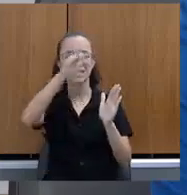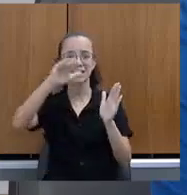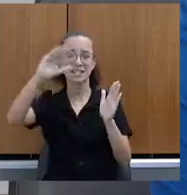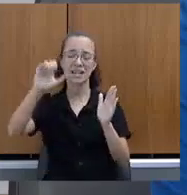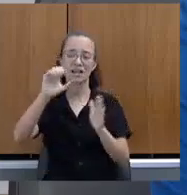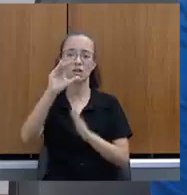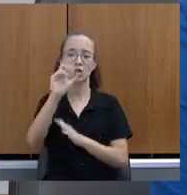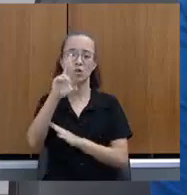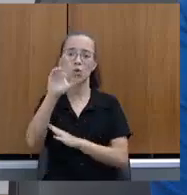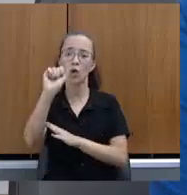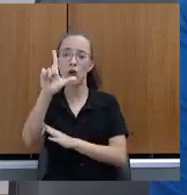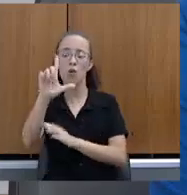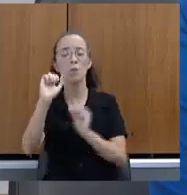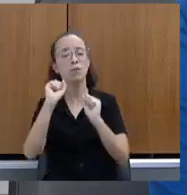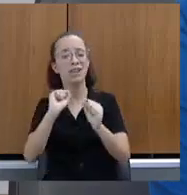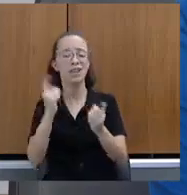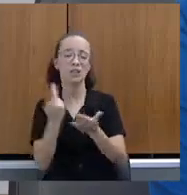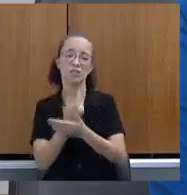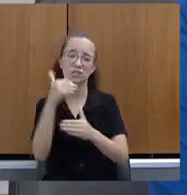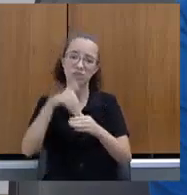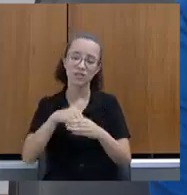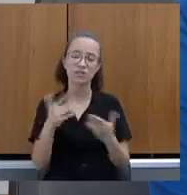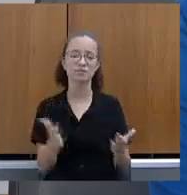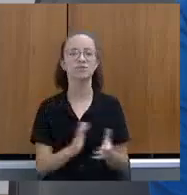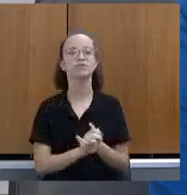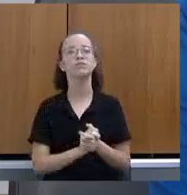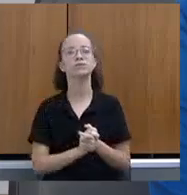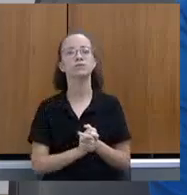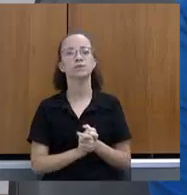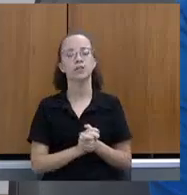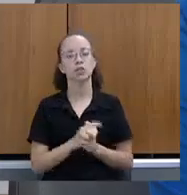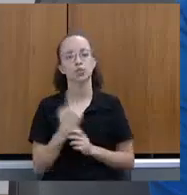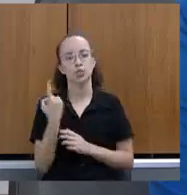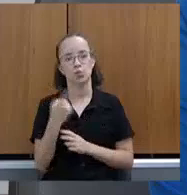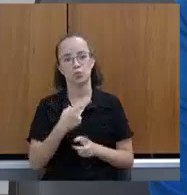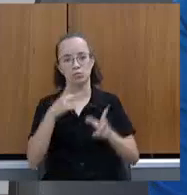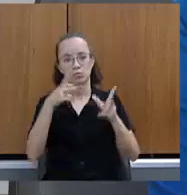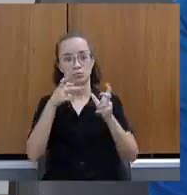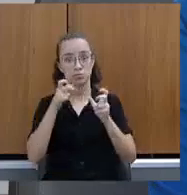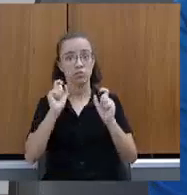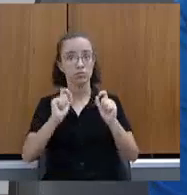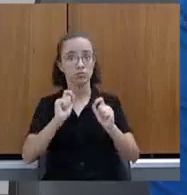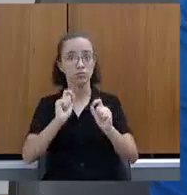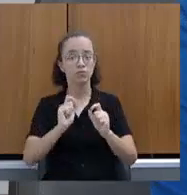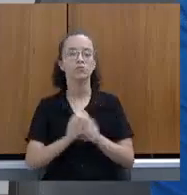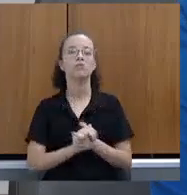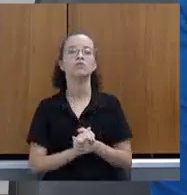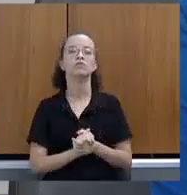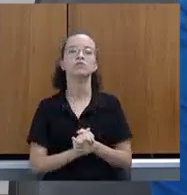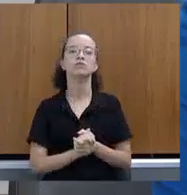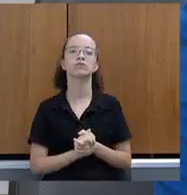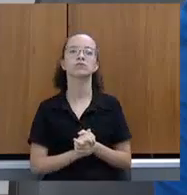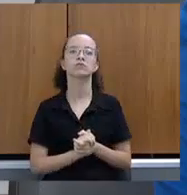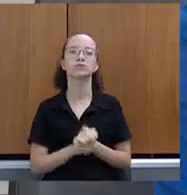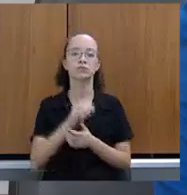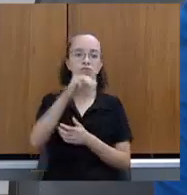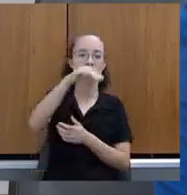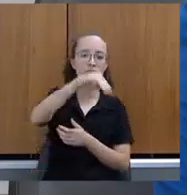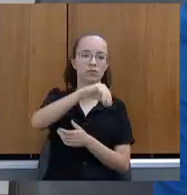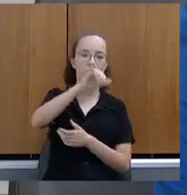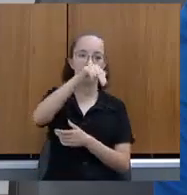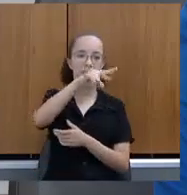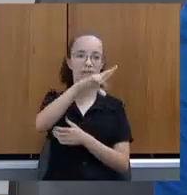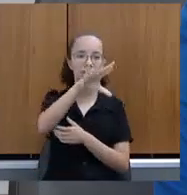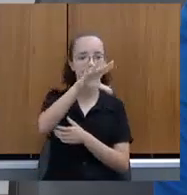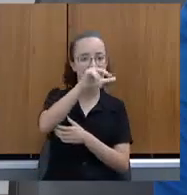votada E aí o que nós percebemos é que entre minerar e proteger